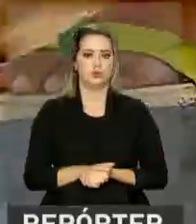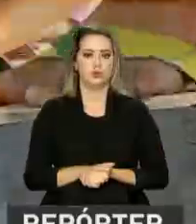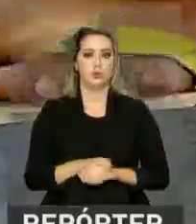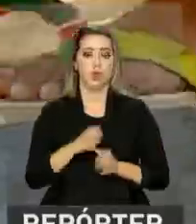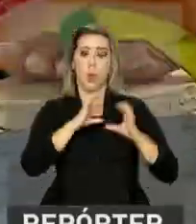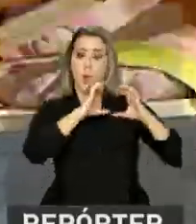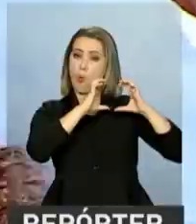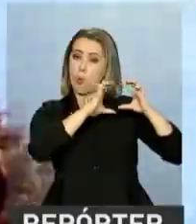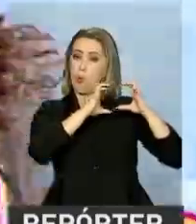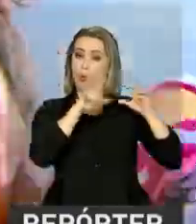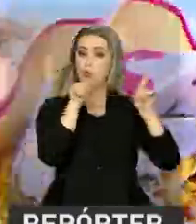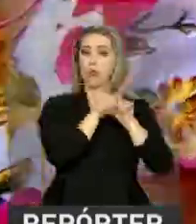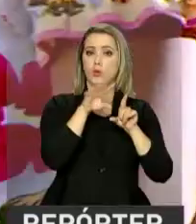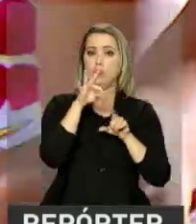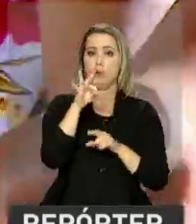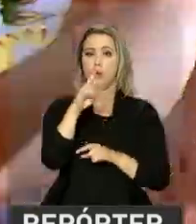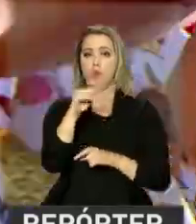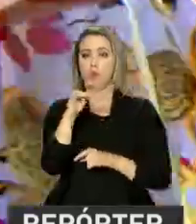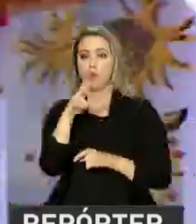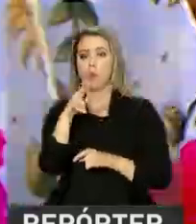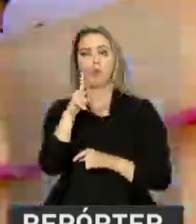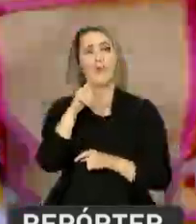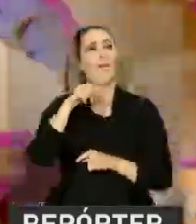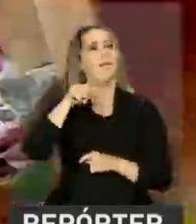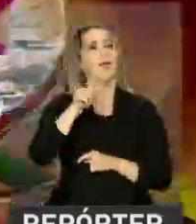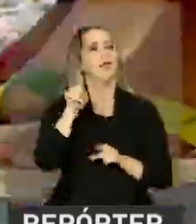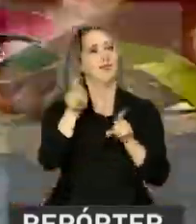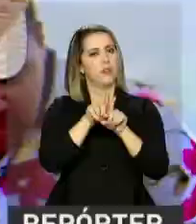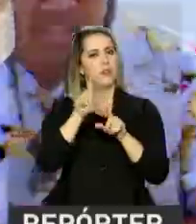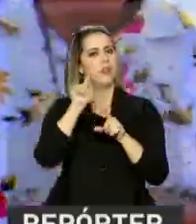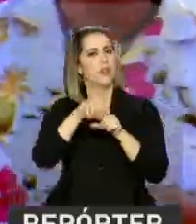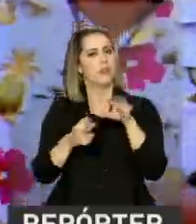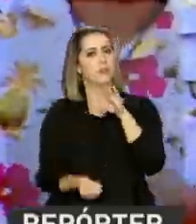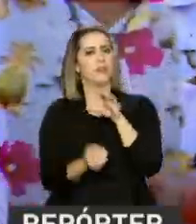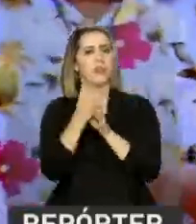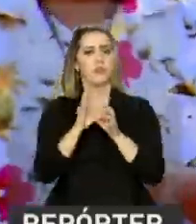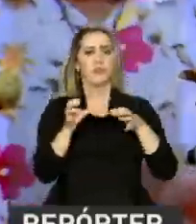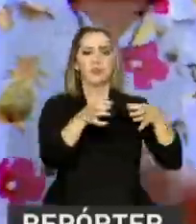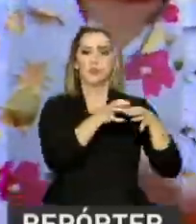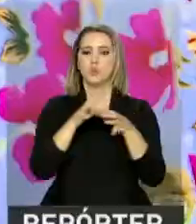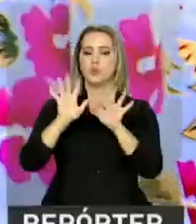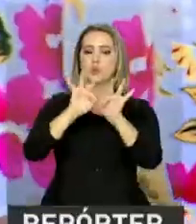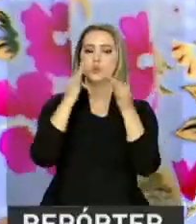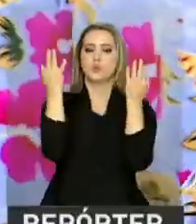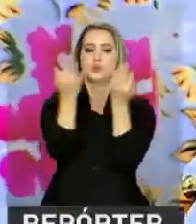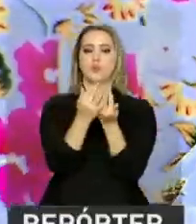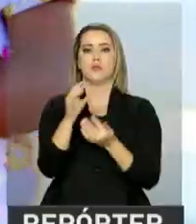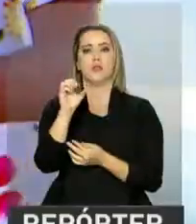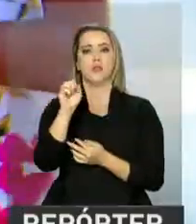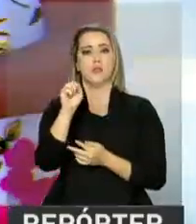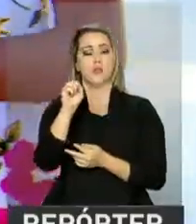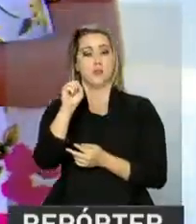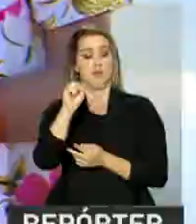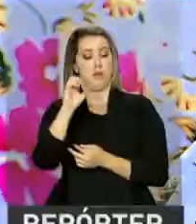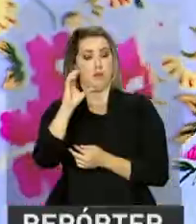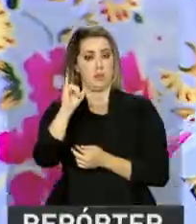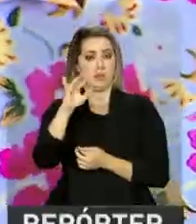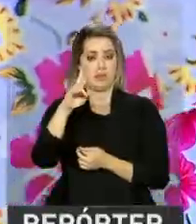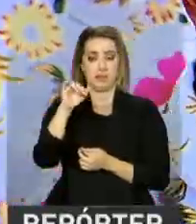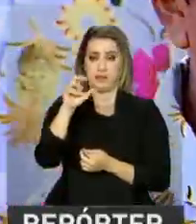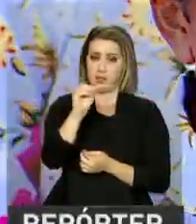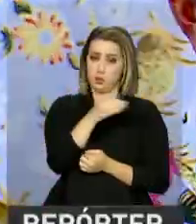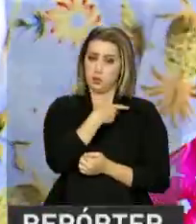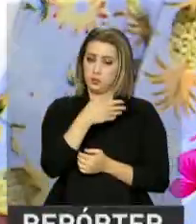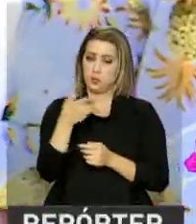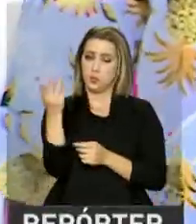O coco trupé, da cidade de Arco Verde, é formado principalmente por integrantes da família de Cícero Gomes e Maria José.